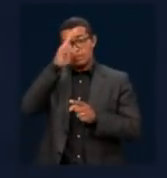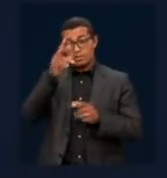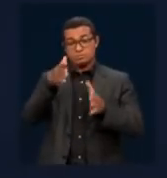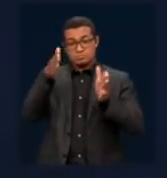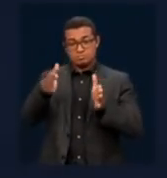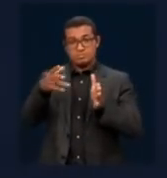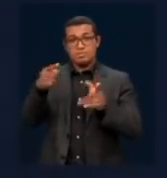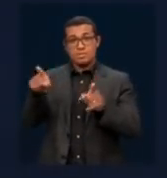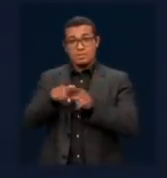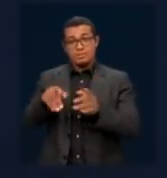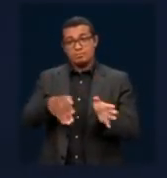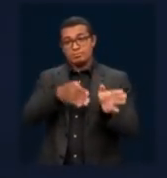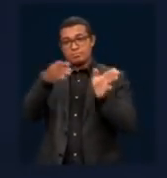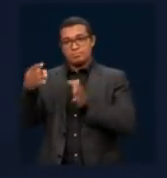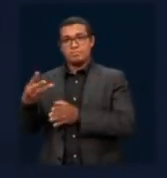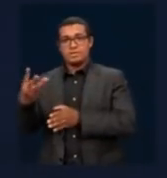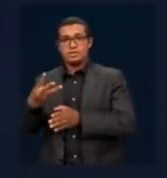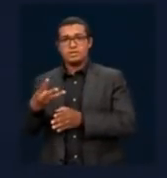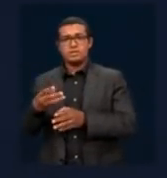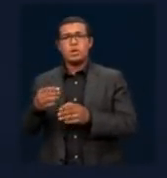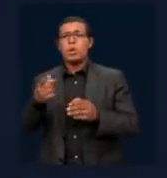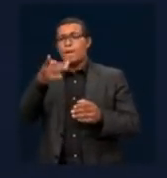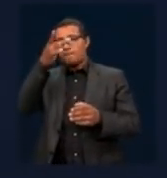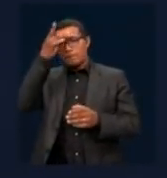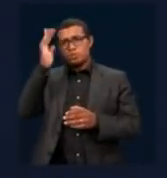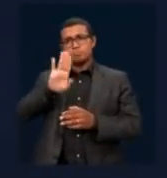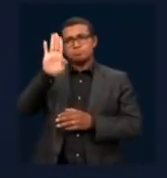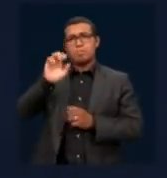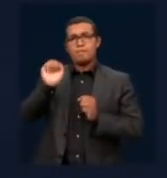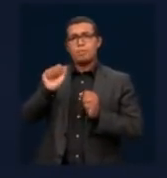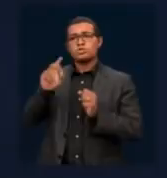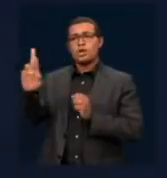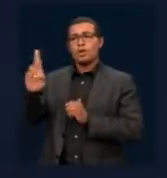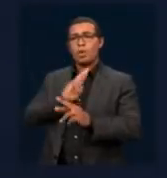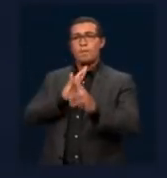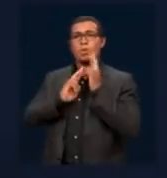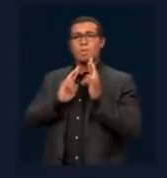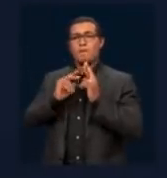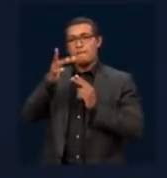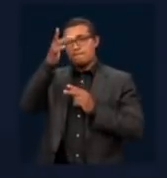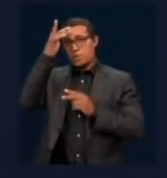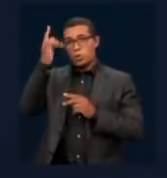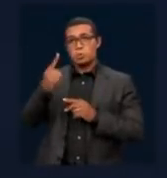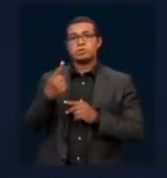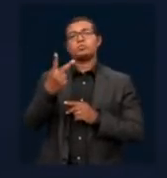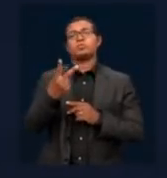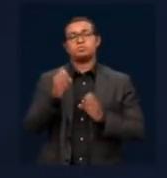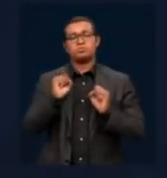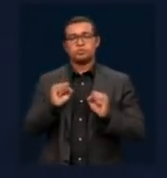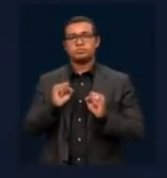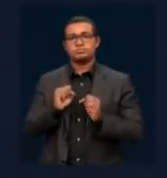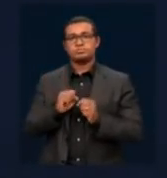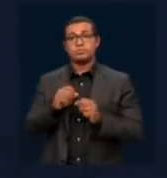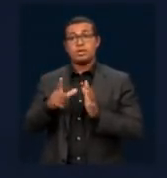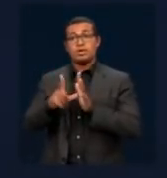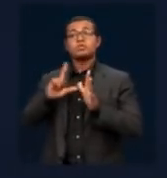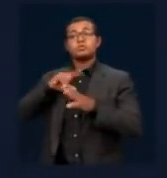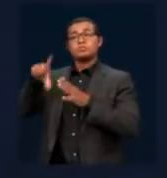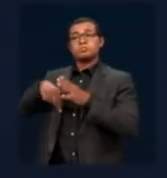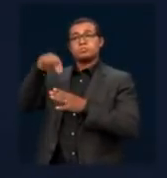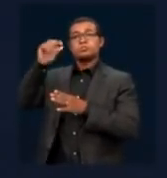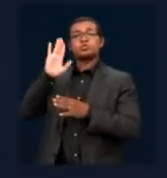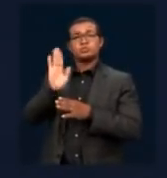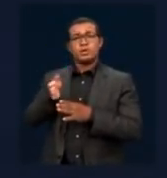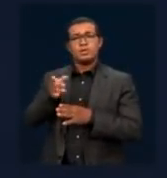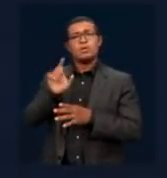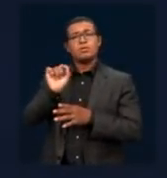possibilidade de um candidato responderá mais de uma pergunta quem começa esse bloco segundo o sorteio feito antes do debate é o